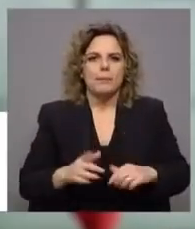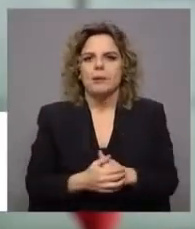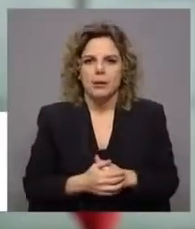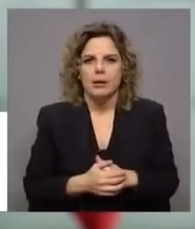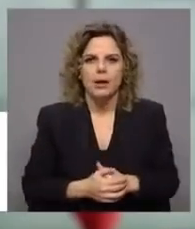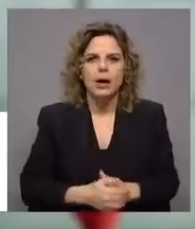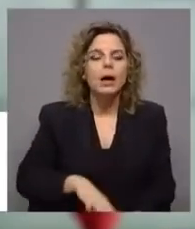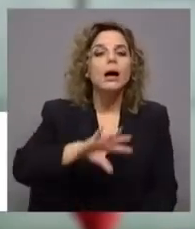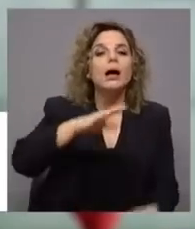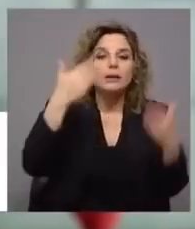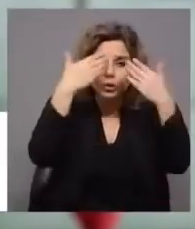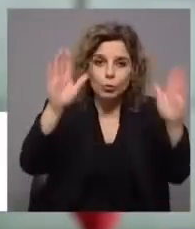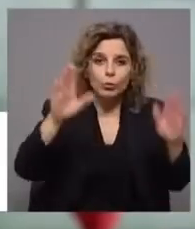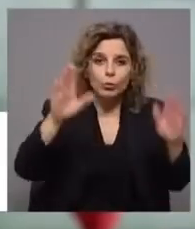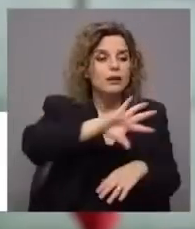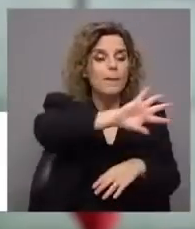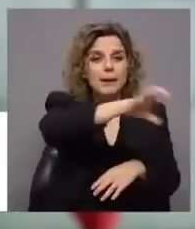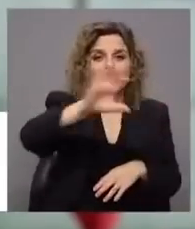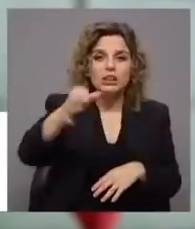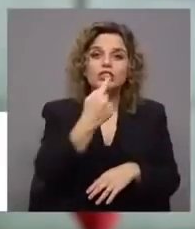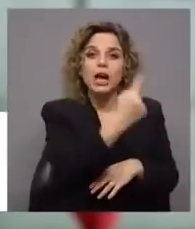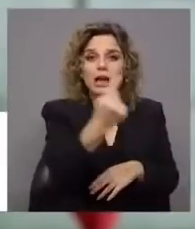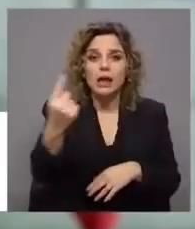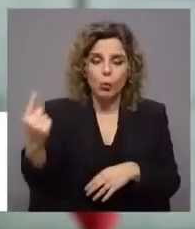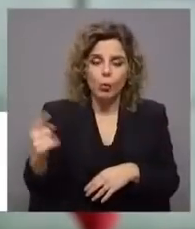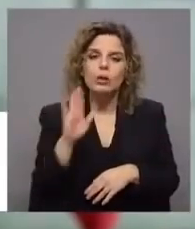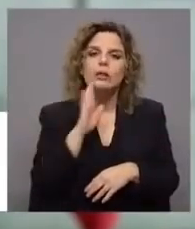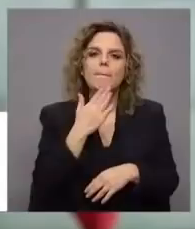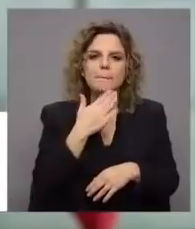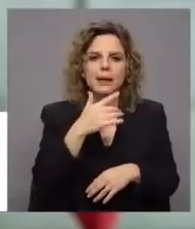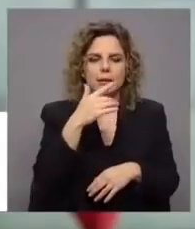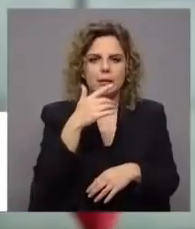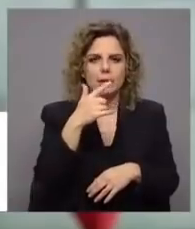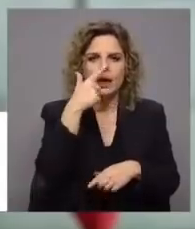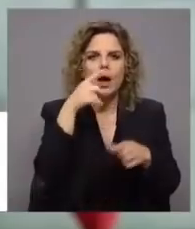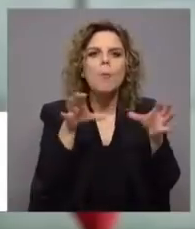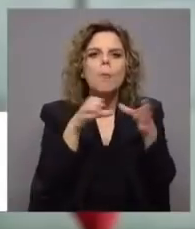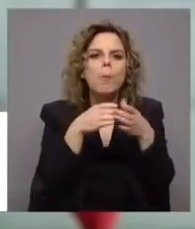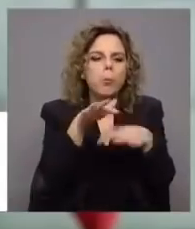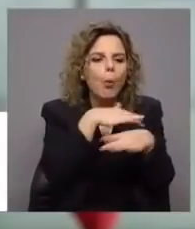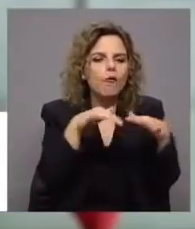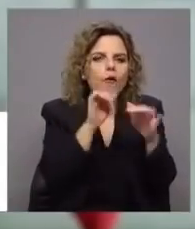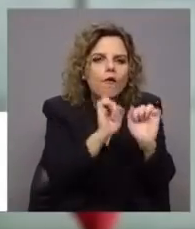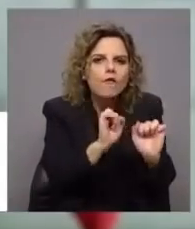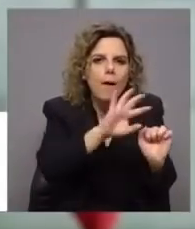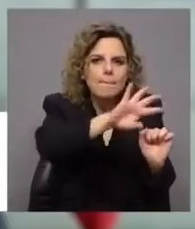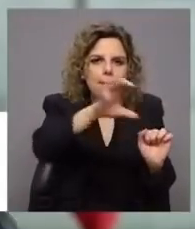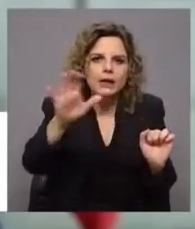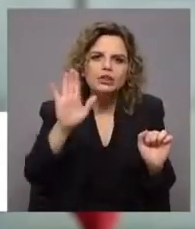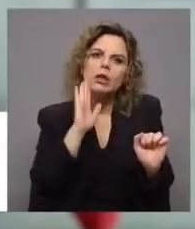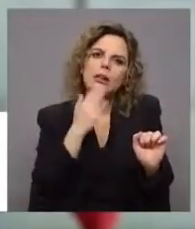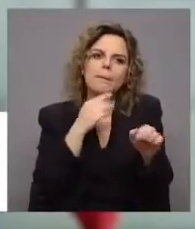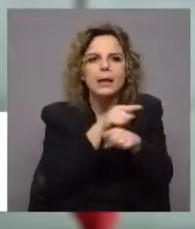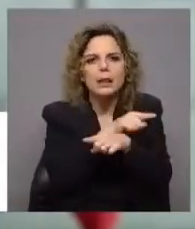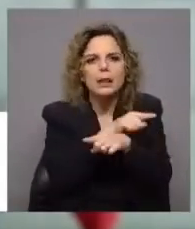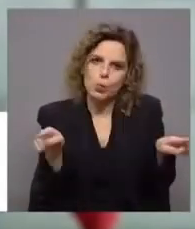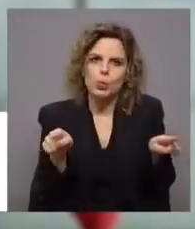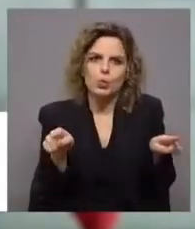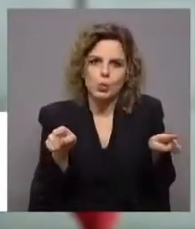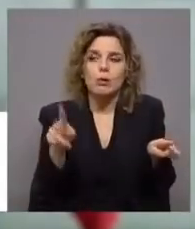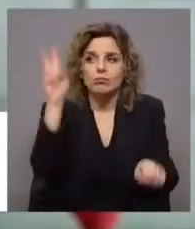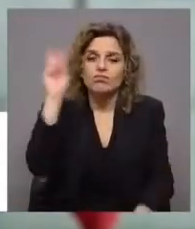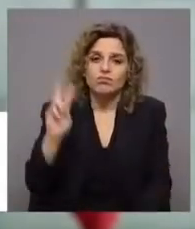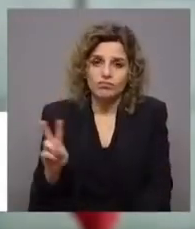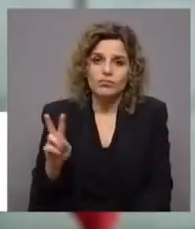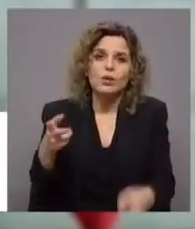de cada país é definida pelo povo de cada país. Portanto, eu acho que a Venezuela hoje tem um problema sério,